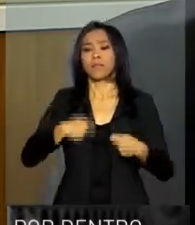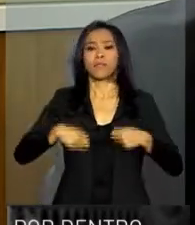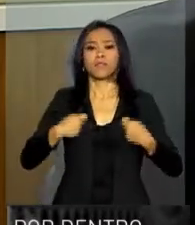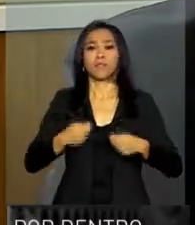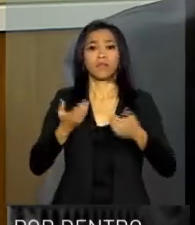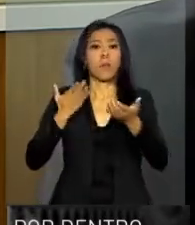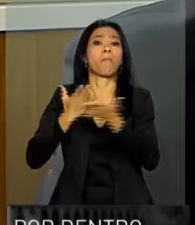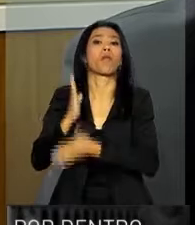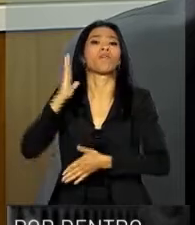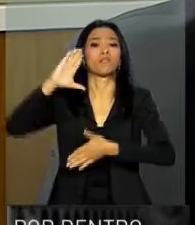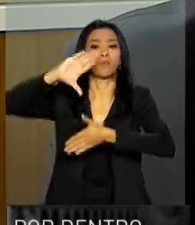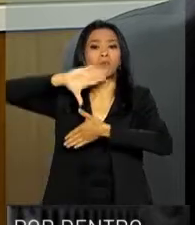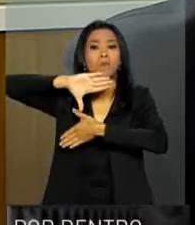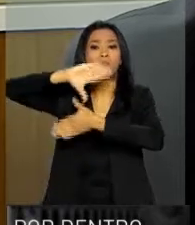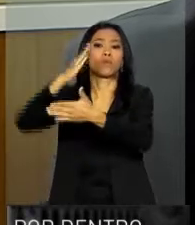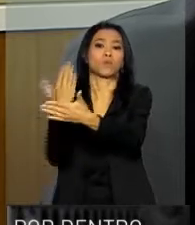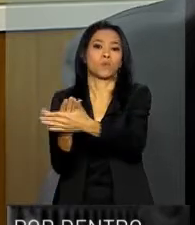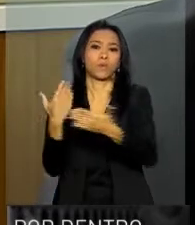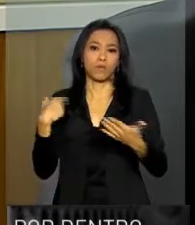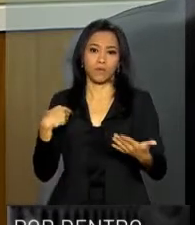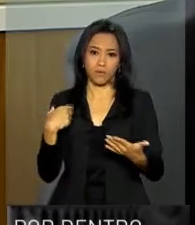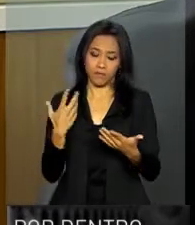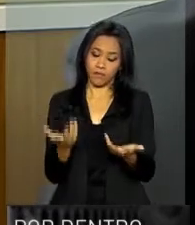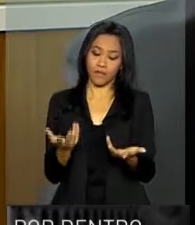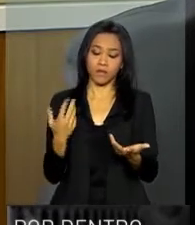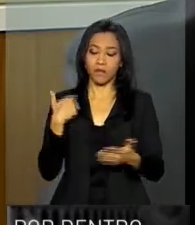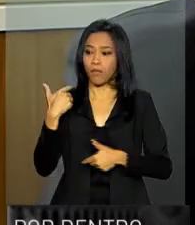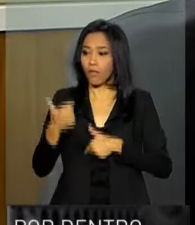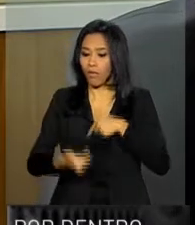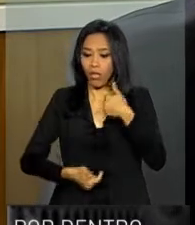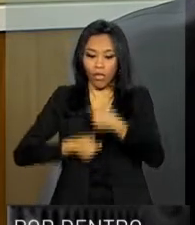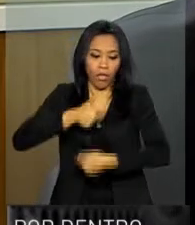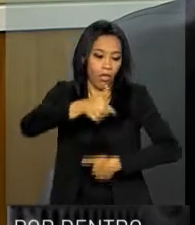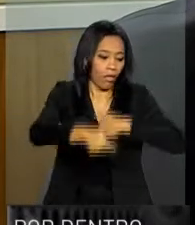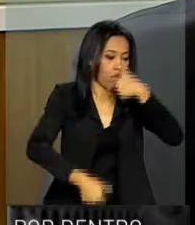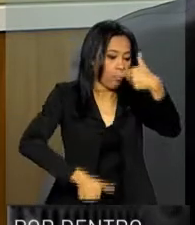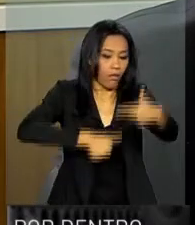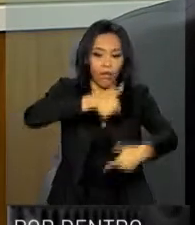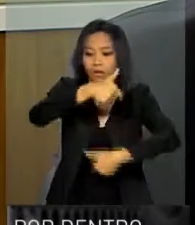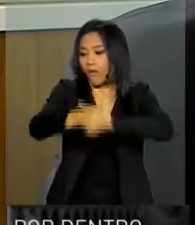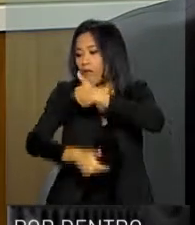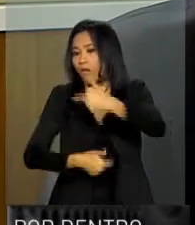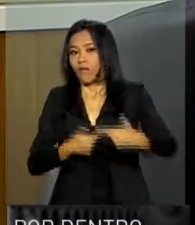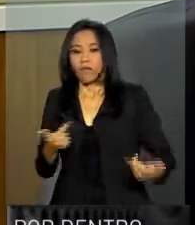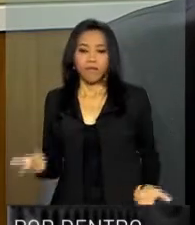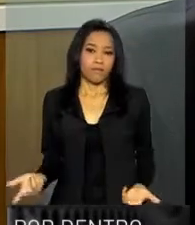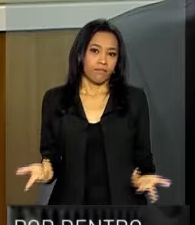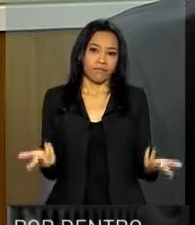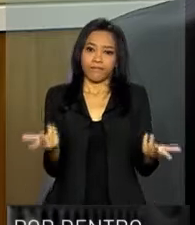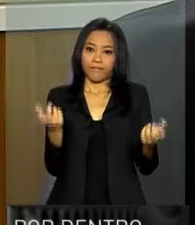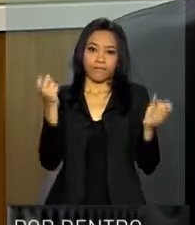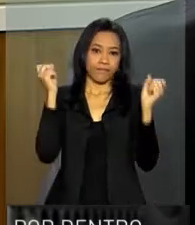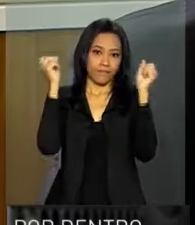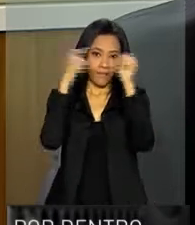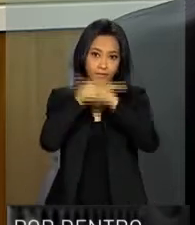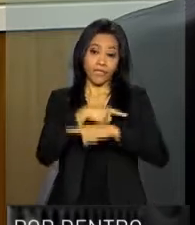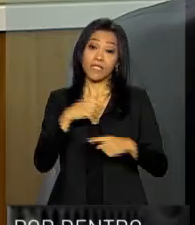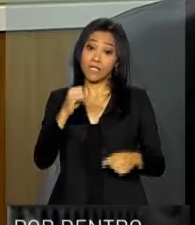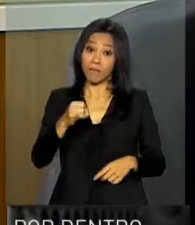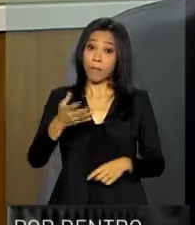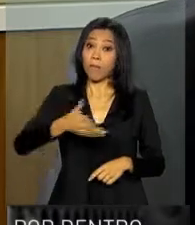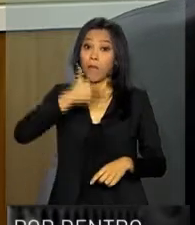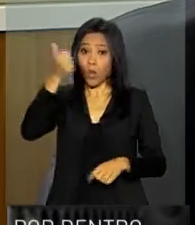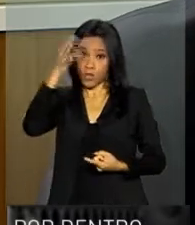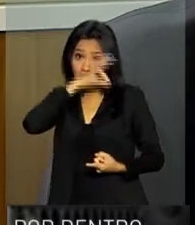burocrático nosso universo então a luta eu acho que toda a população brasileira tem que ter consciência se nós quisermos melhores salários no brasil